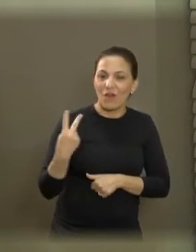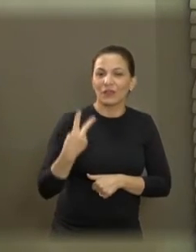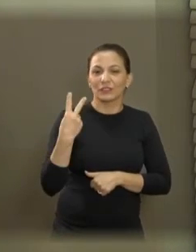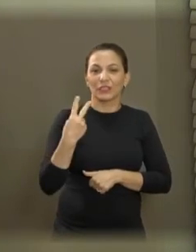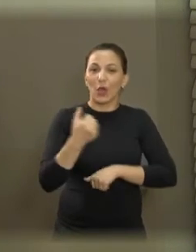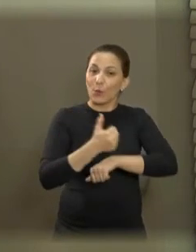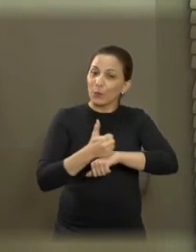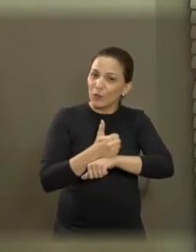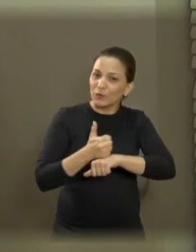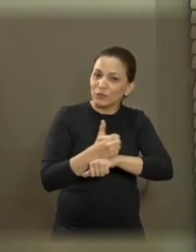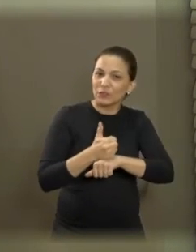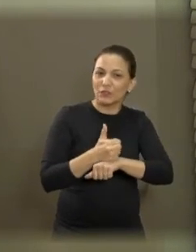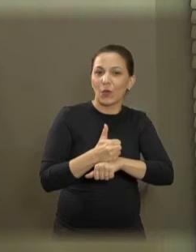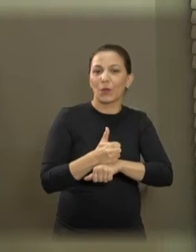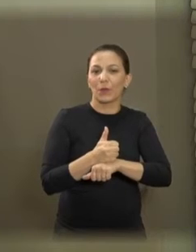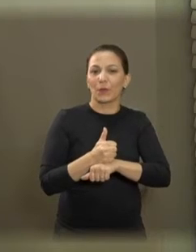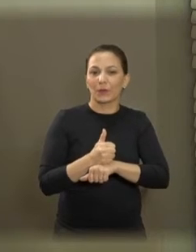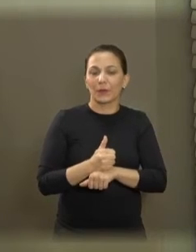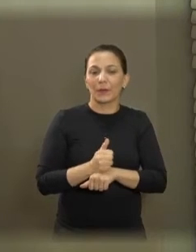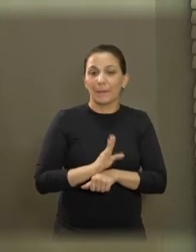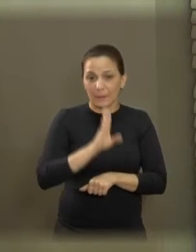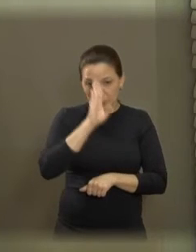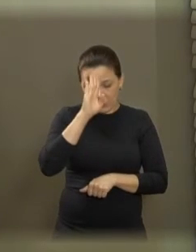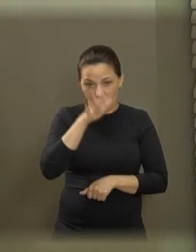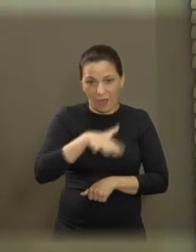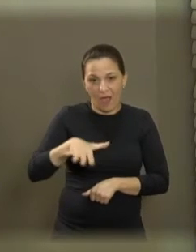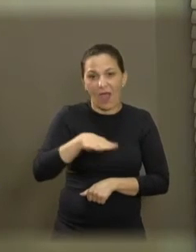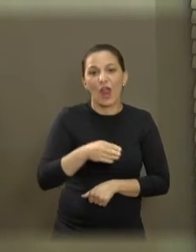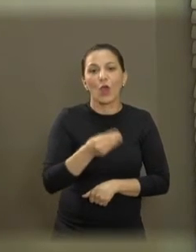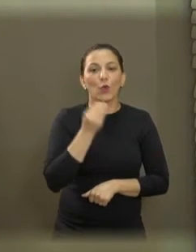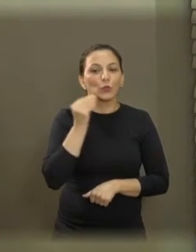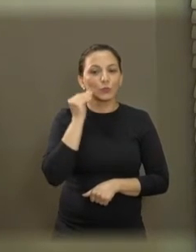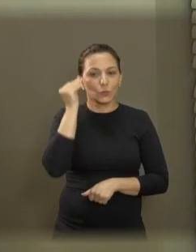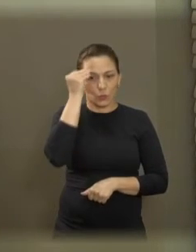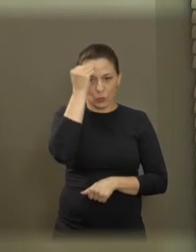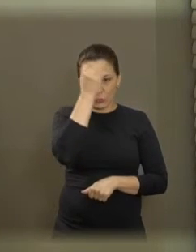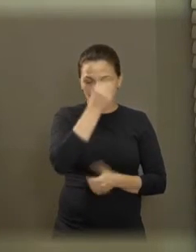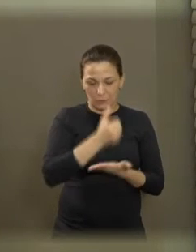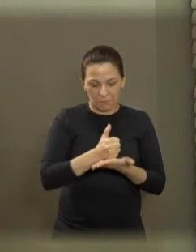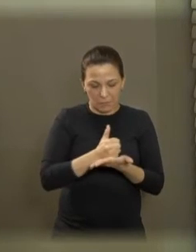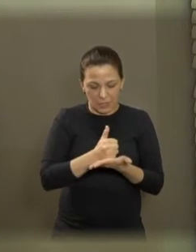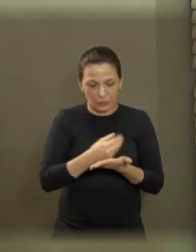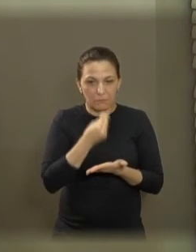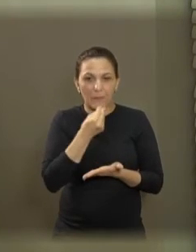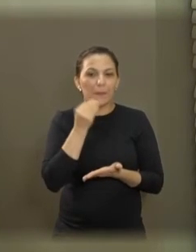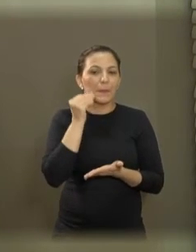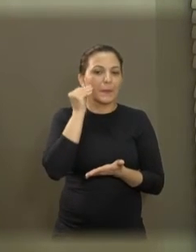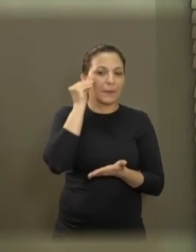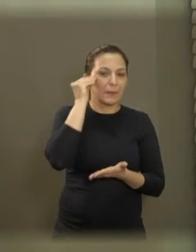para valorizar, sobretudo, a área da cosmetologia. Tanto é que essa